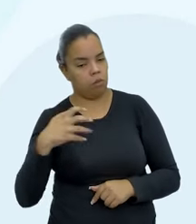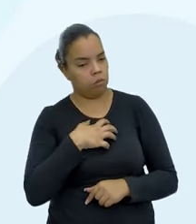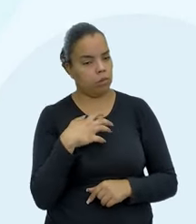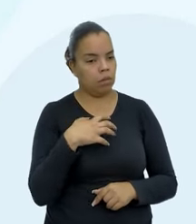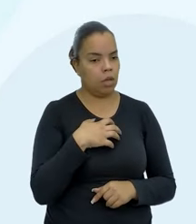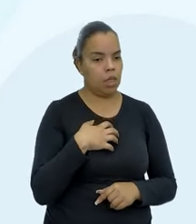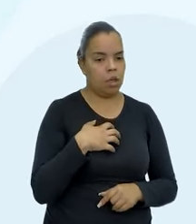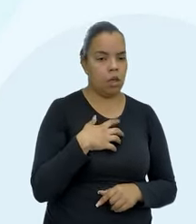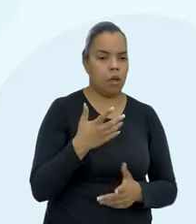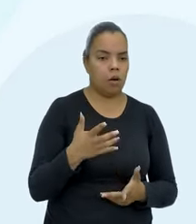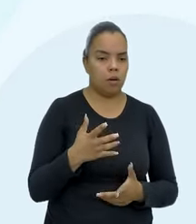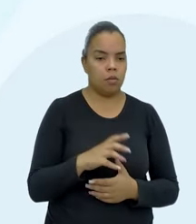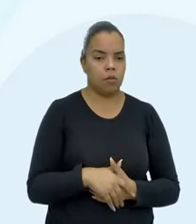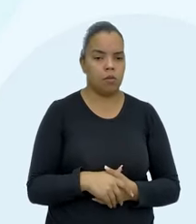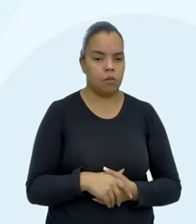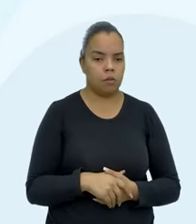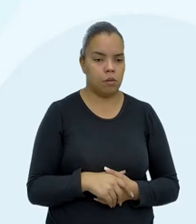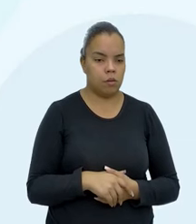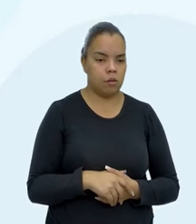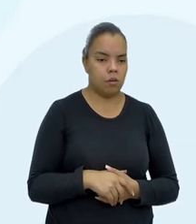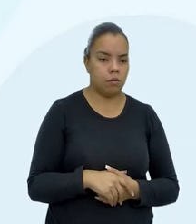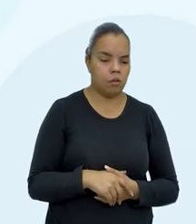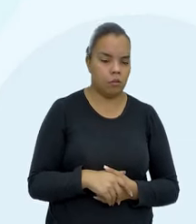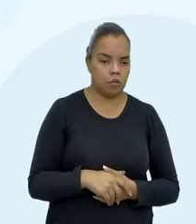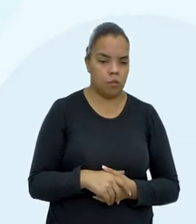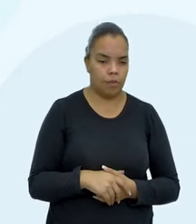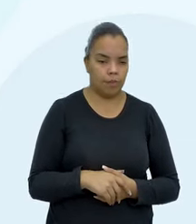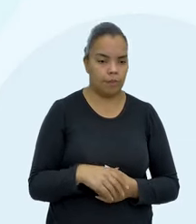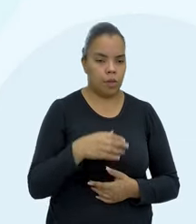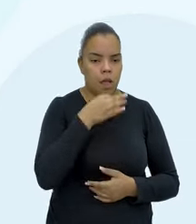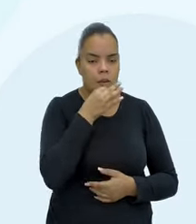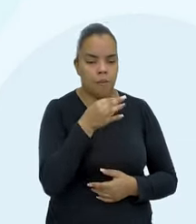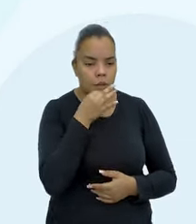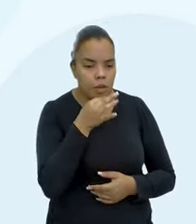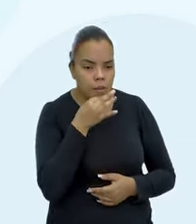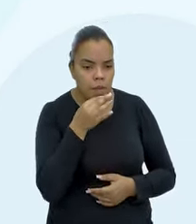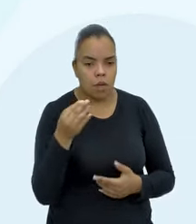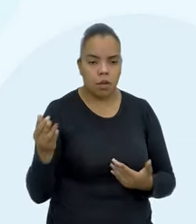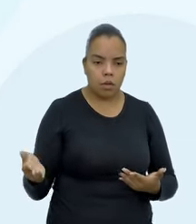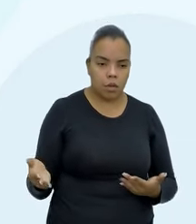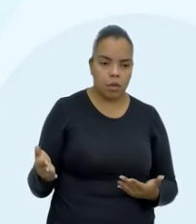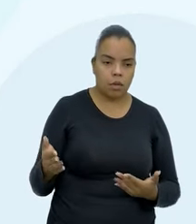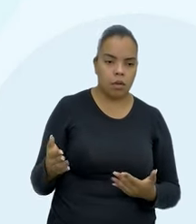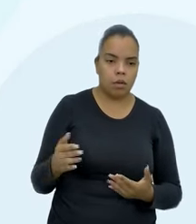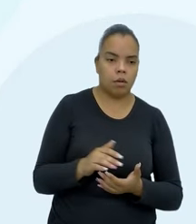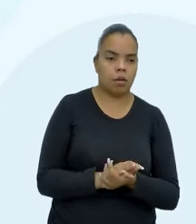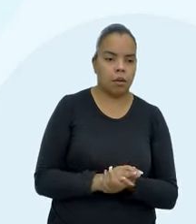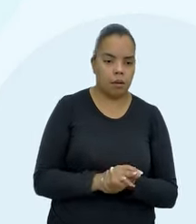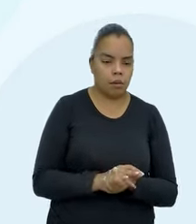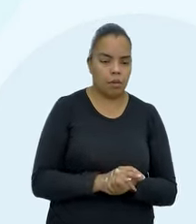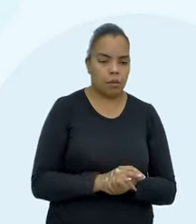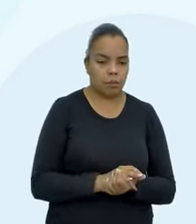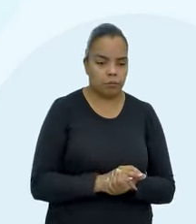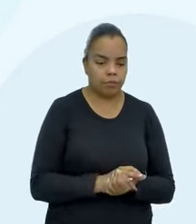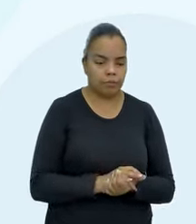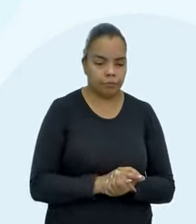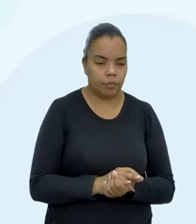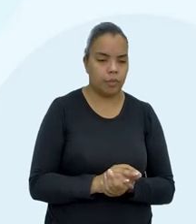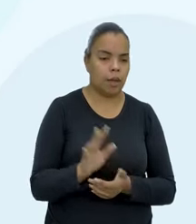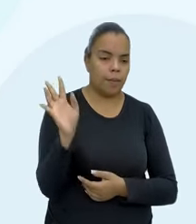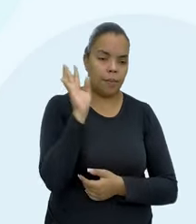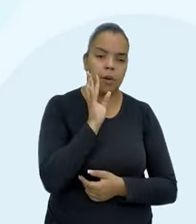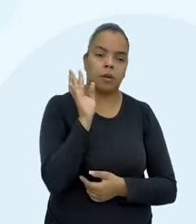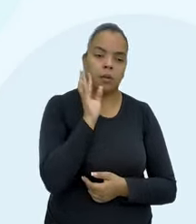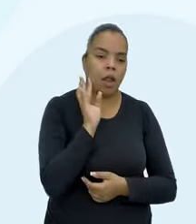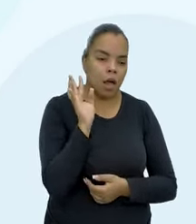como material Dourado trabalhar com balle é muito sugestões trabalhar com as miçangas né então é muito